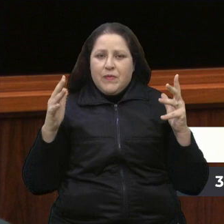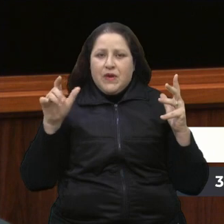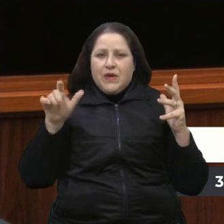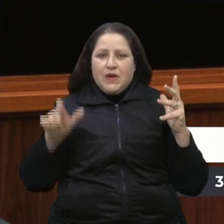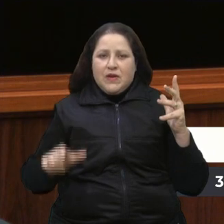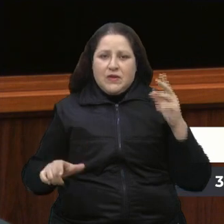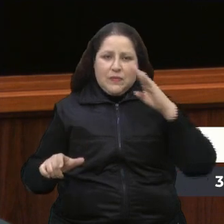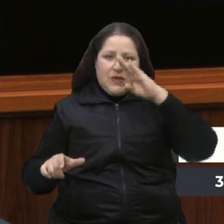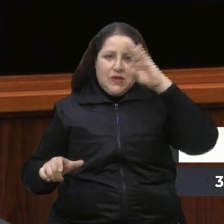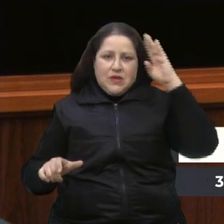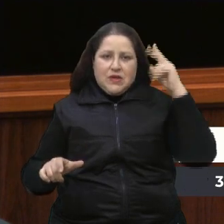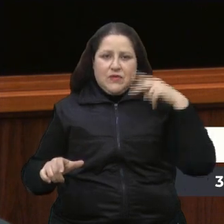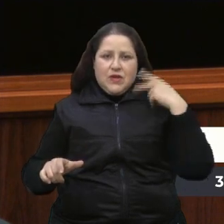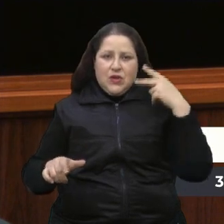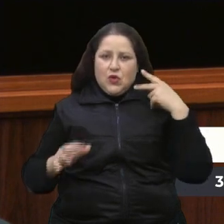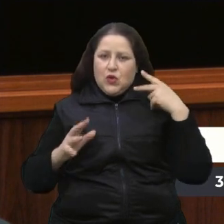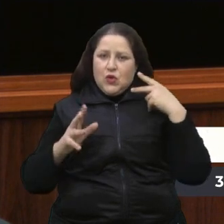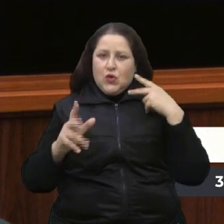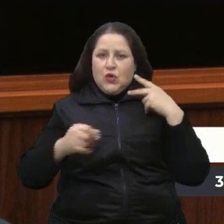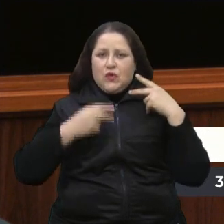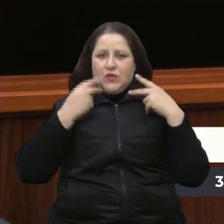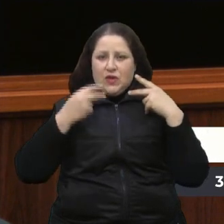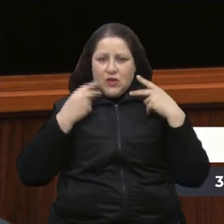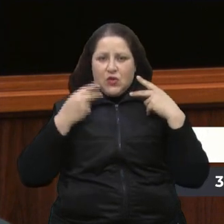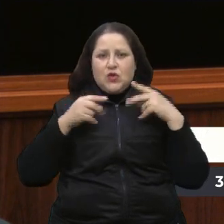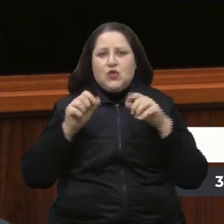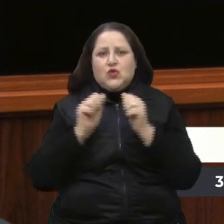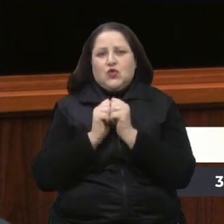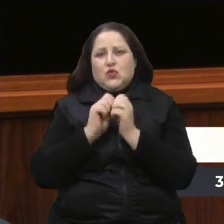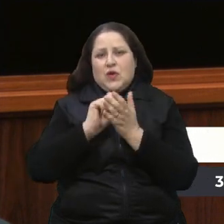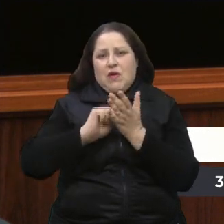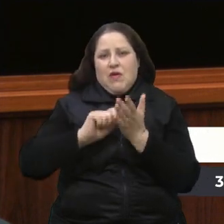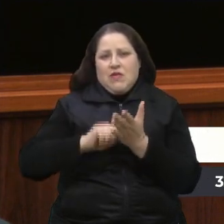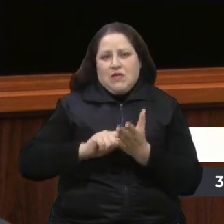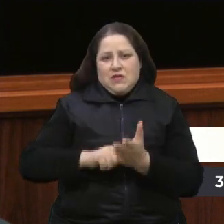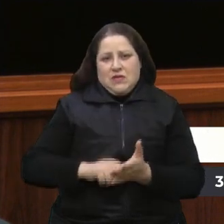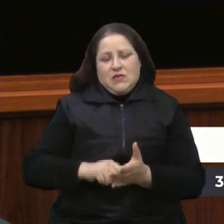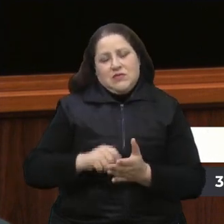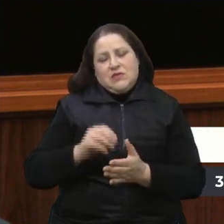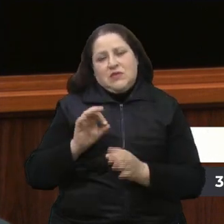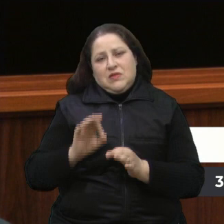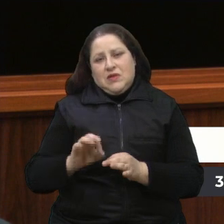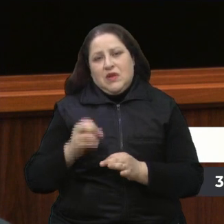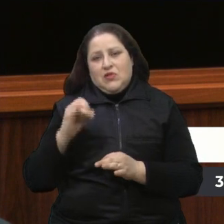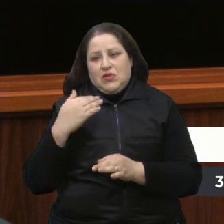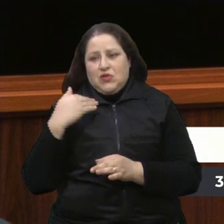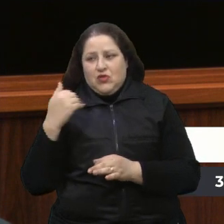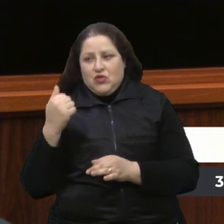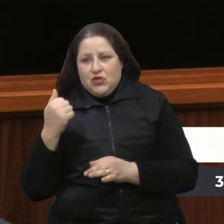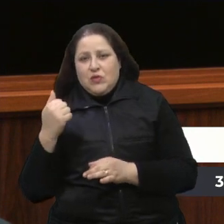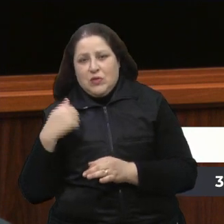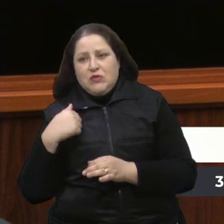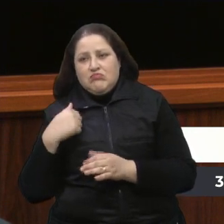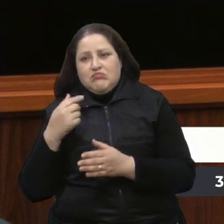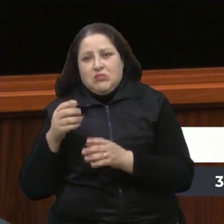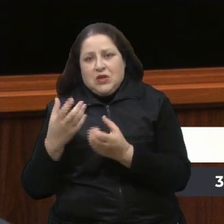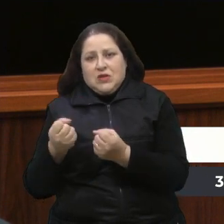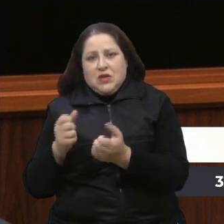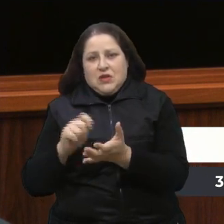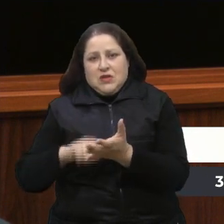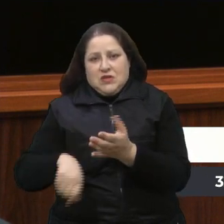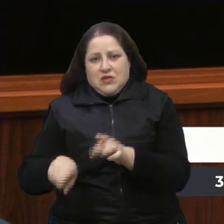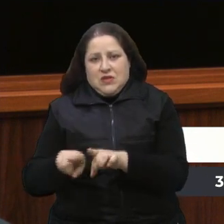Vereador Bressan e a todos que assinaram né com certeza se tivesse sido consultada assinaria também porque eu tenho